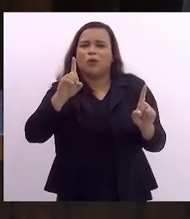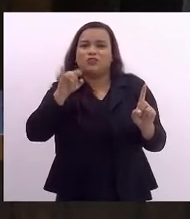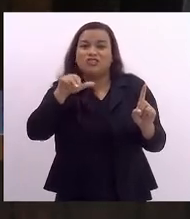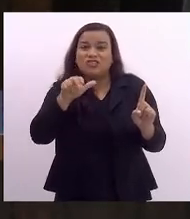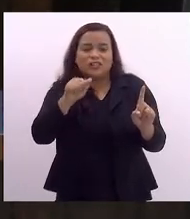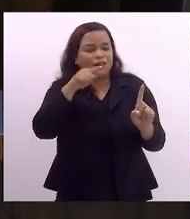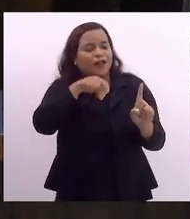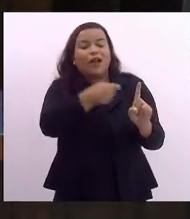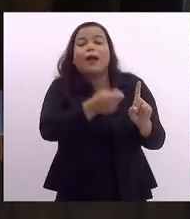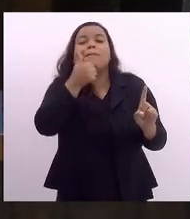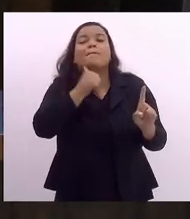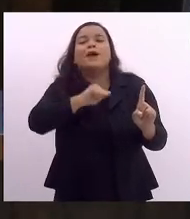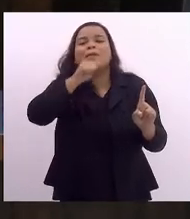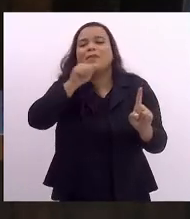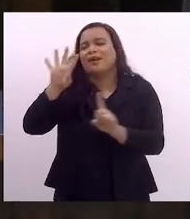Gustavo.